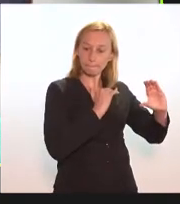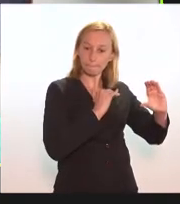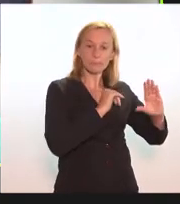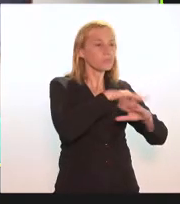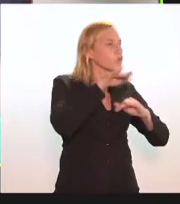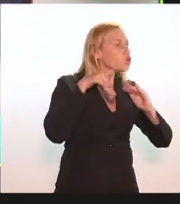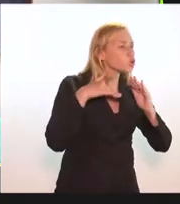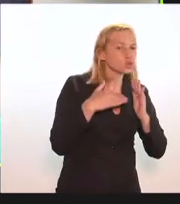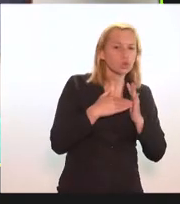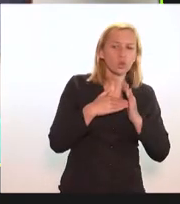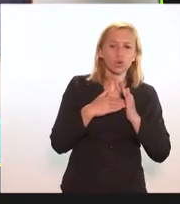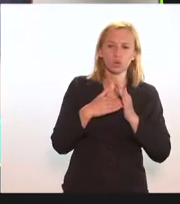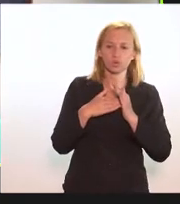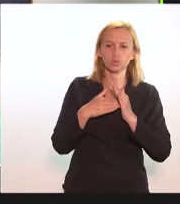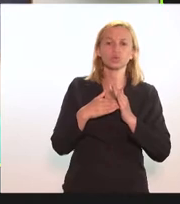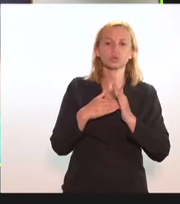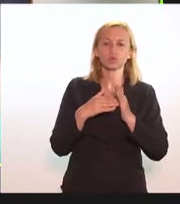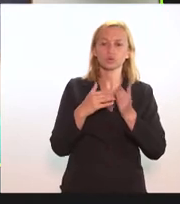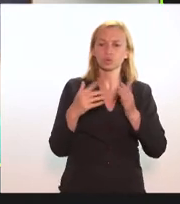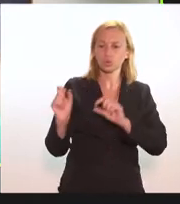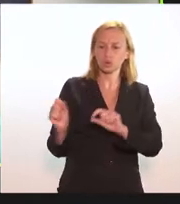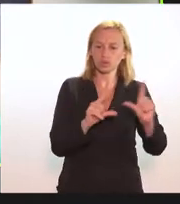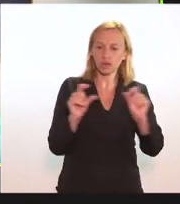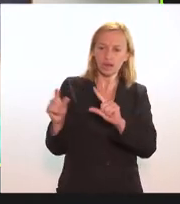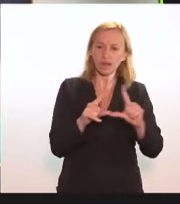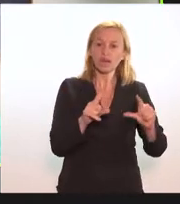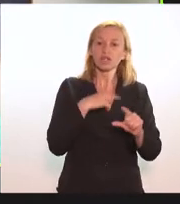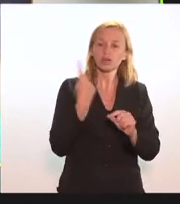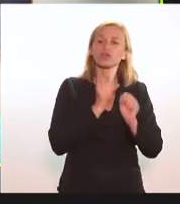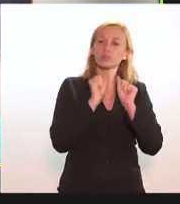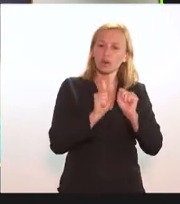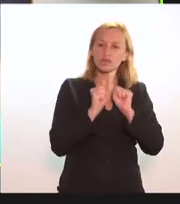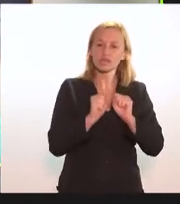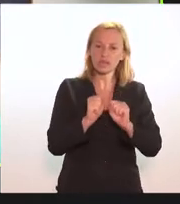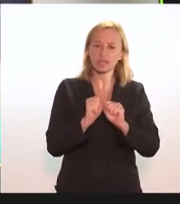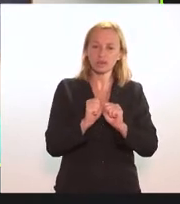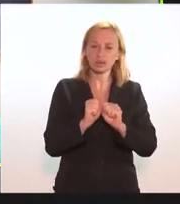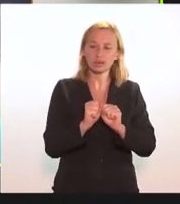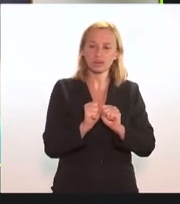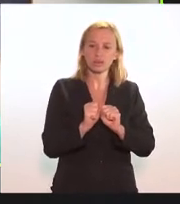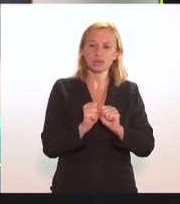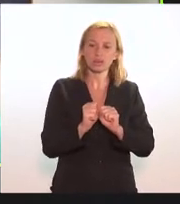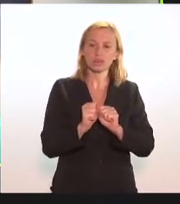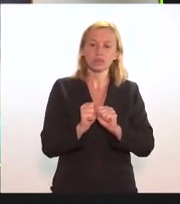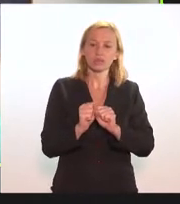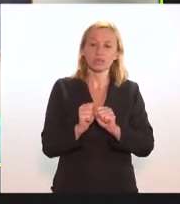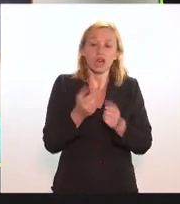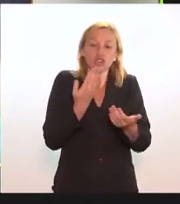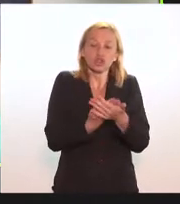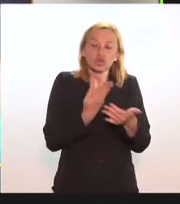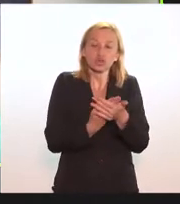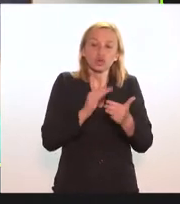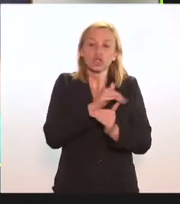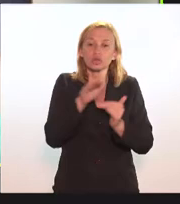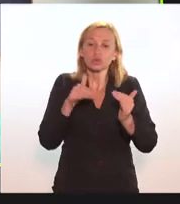todas as suas transparências para que a gente possa passá-las na integridade para